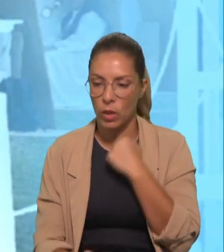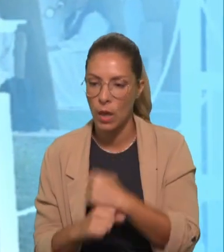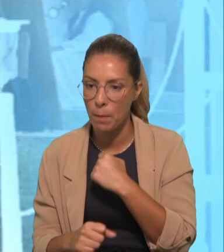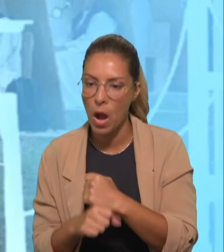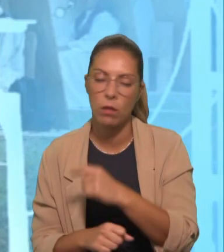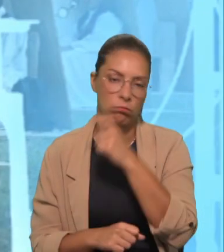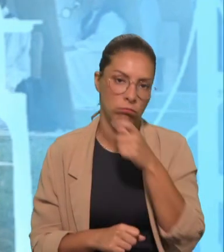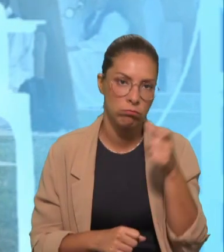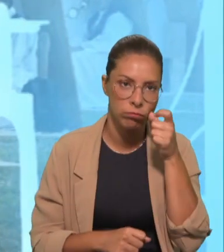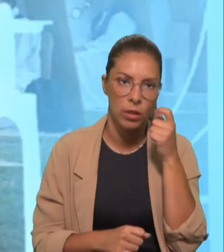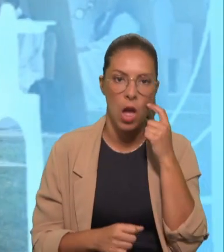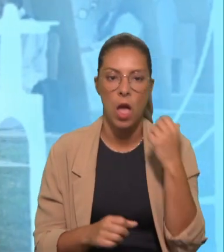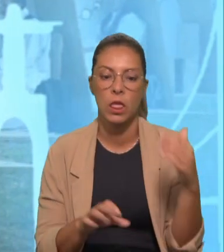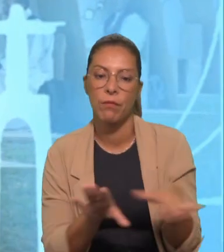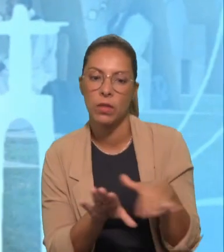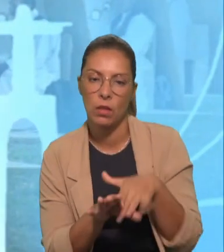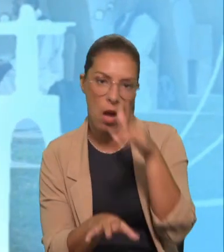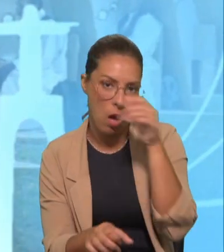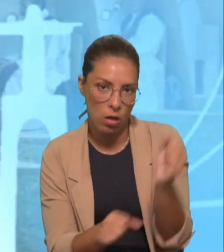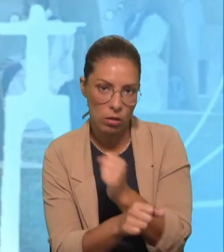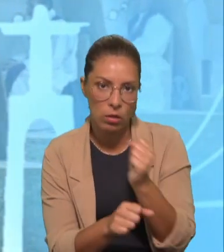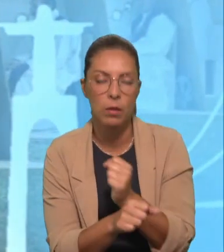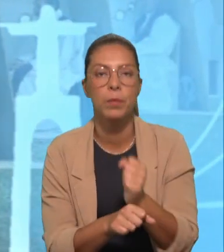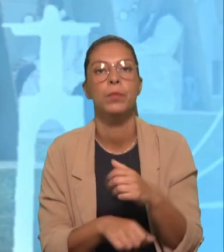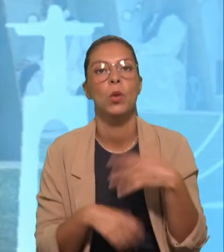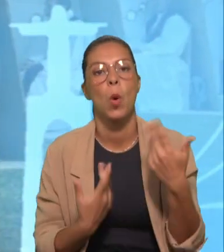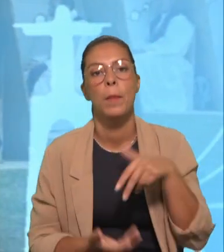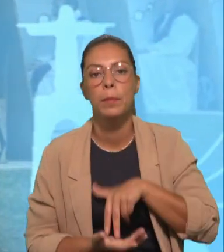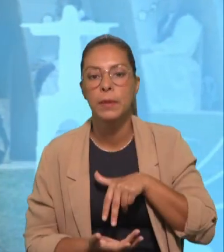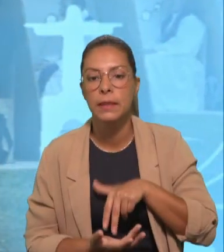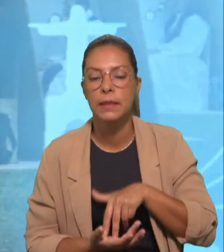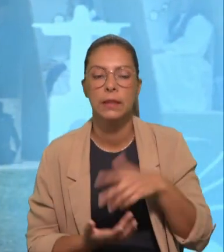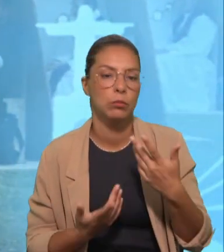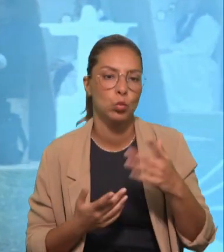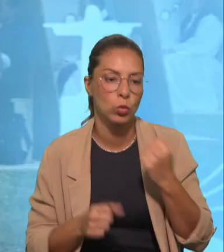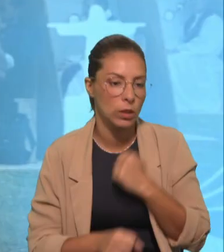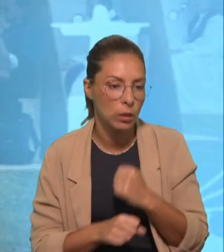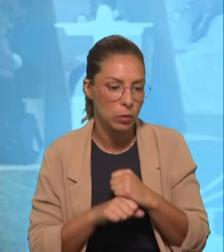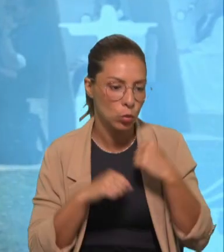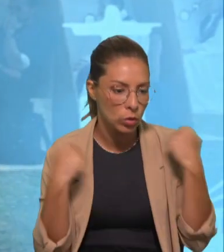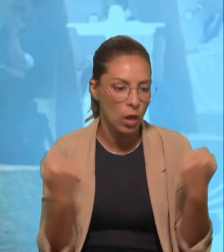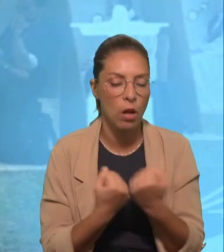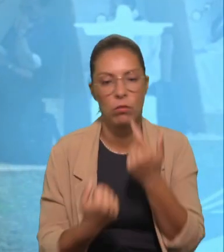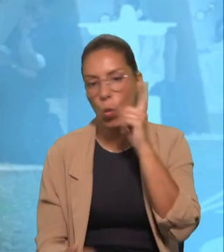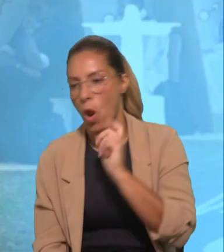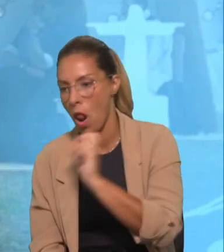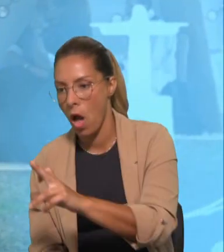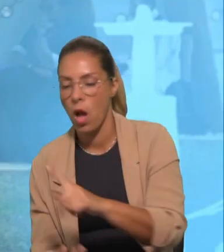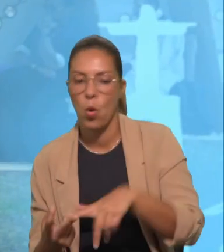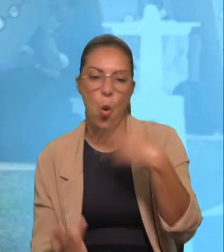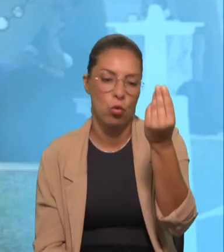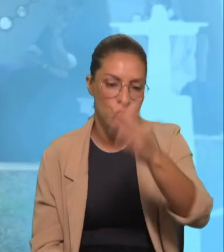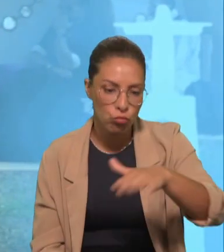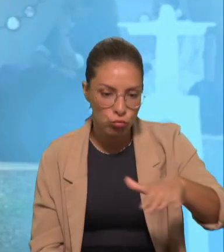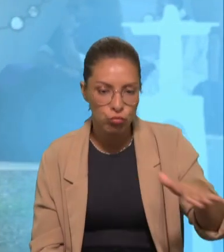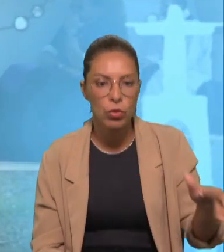muito por presenças em situações de trabalho social, em lares de idosos, com crianças, etc. Com e